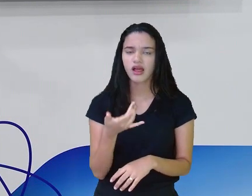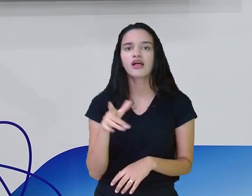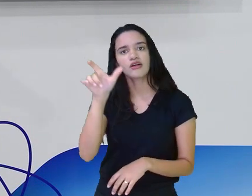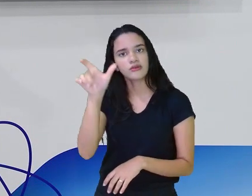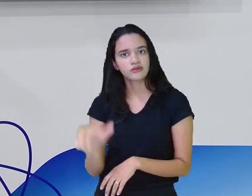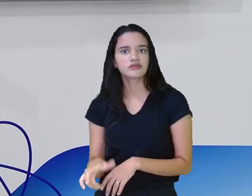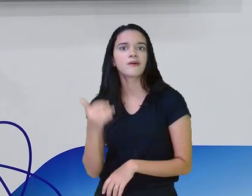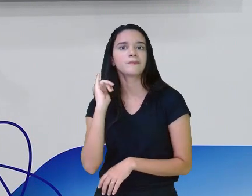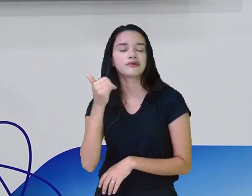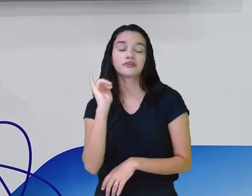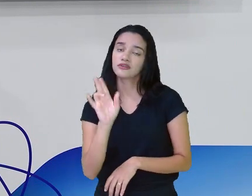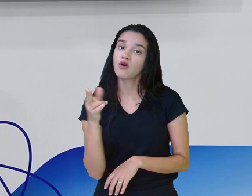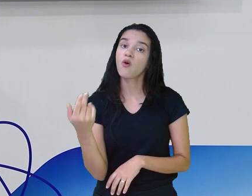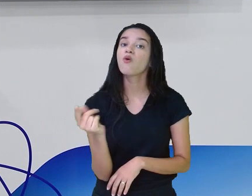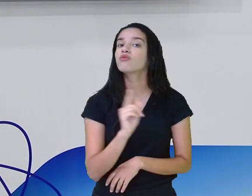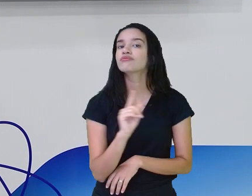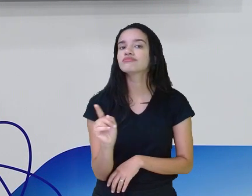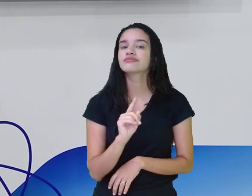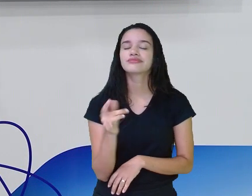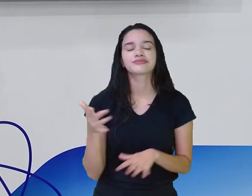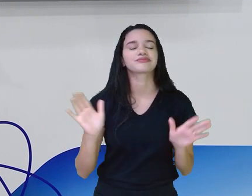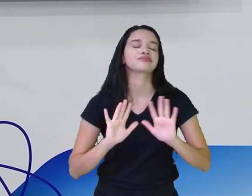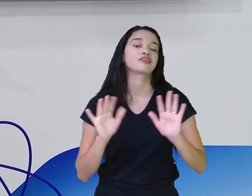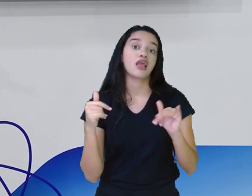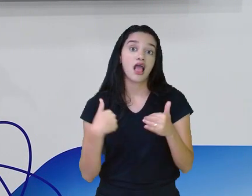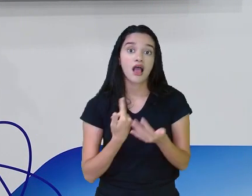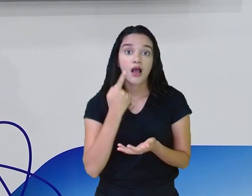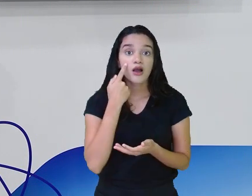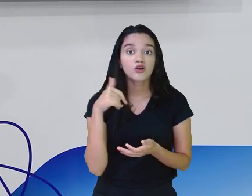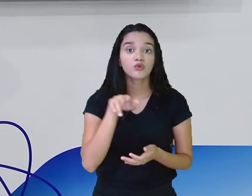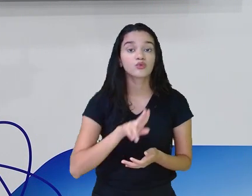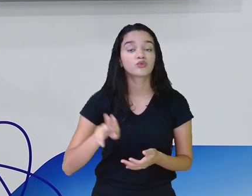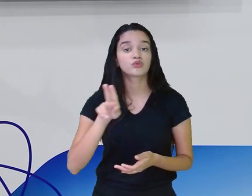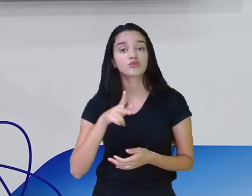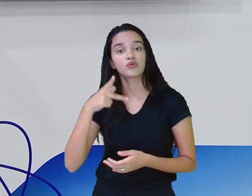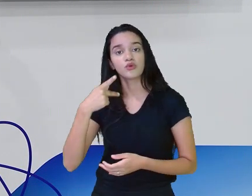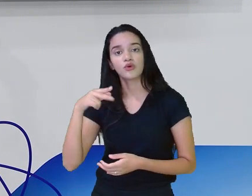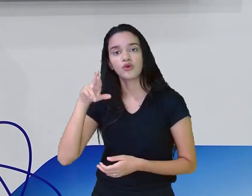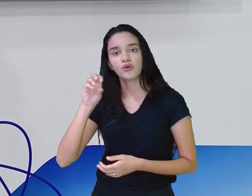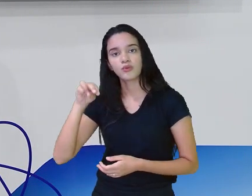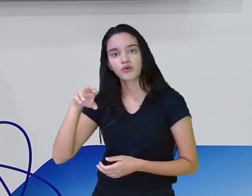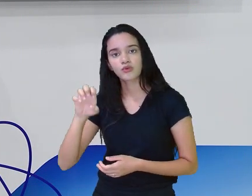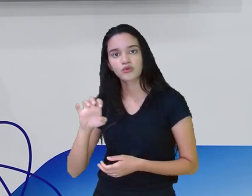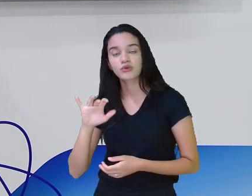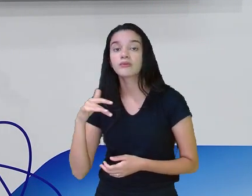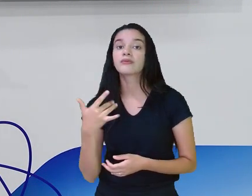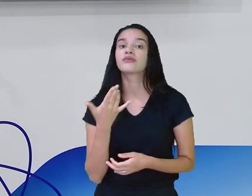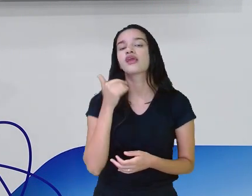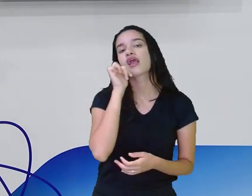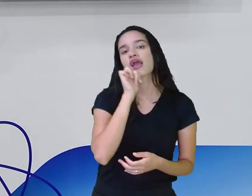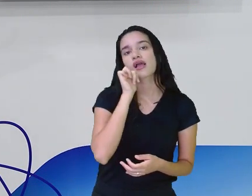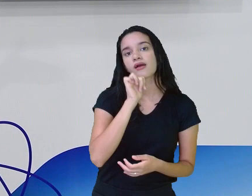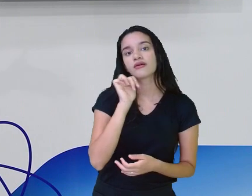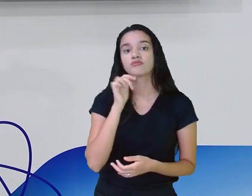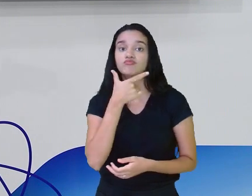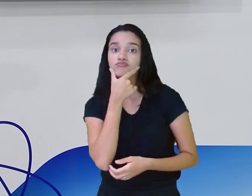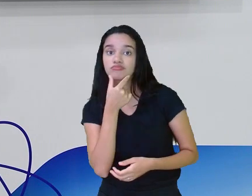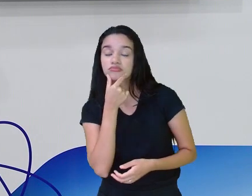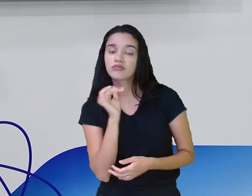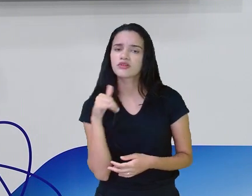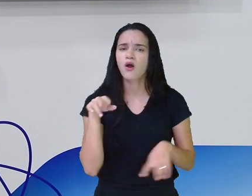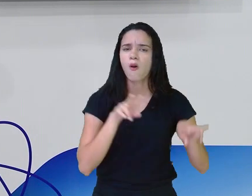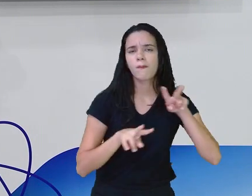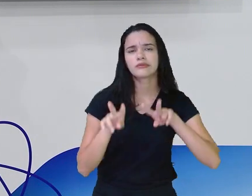narrador é personagem ou não? Não, professora, ele usa o pronome ele, o pronome ela, ele está apenas observando